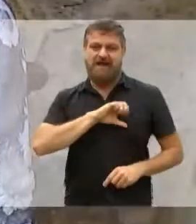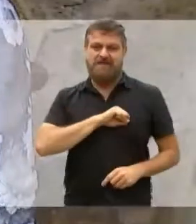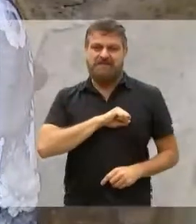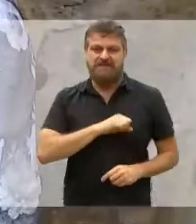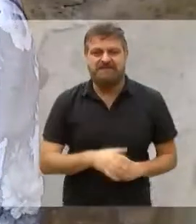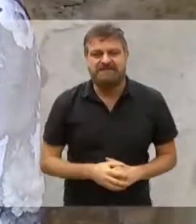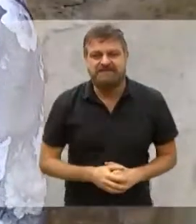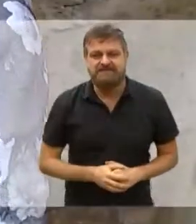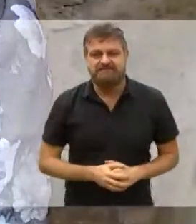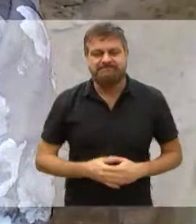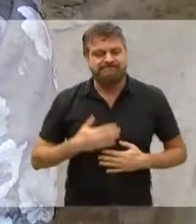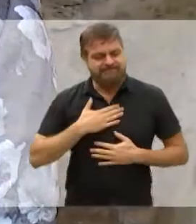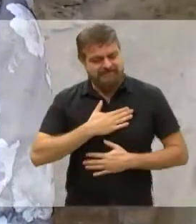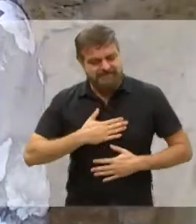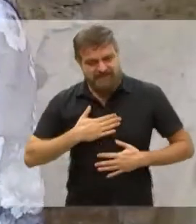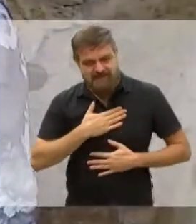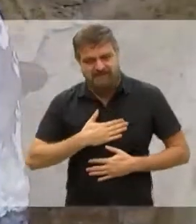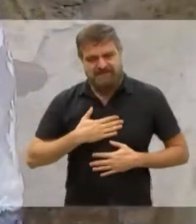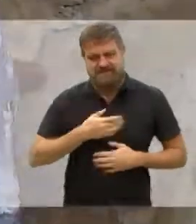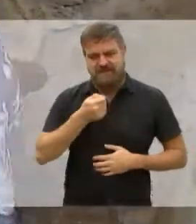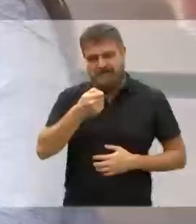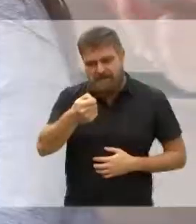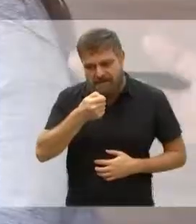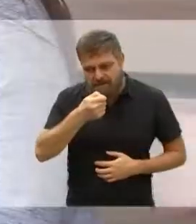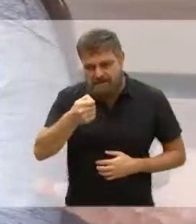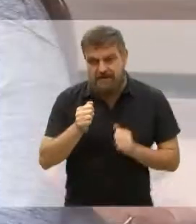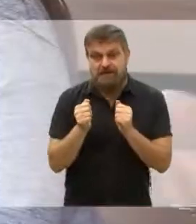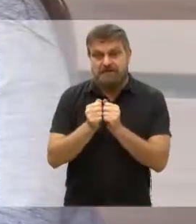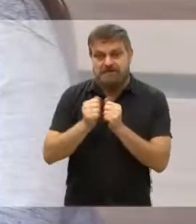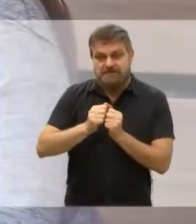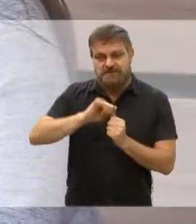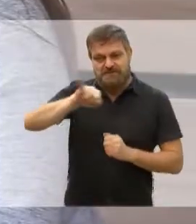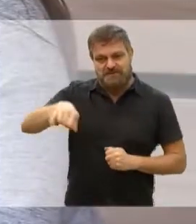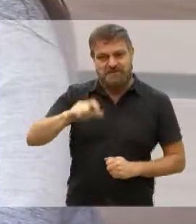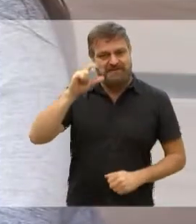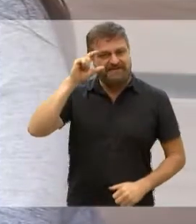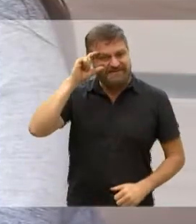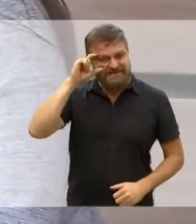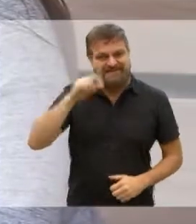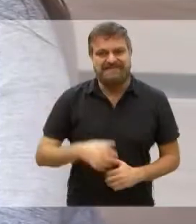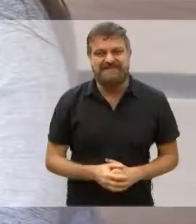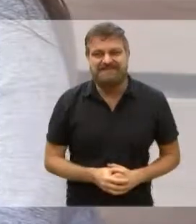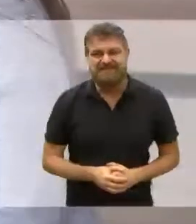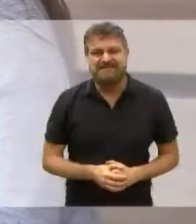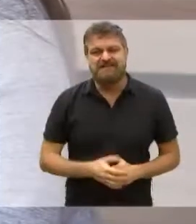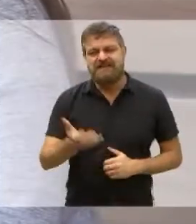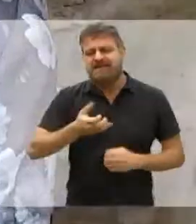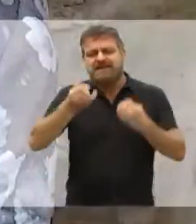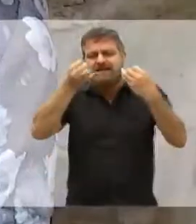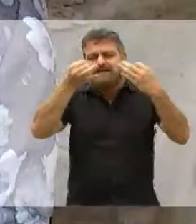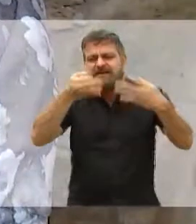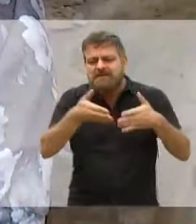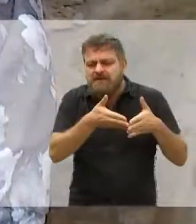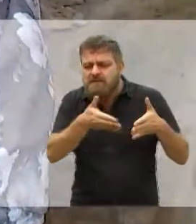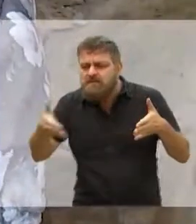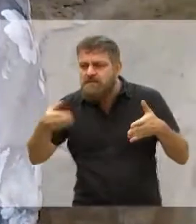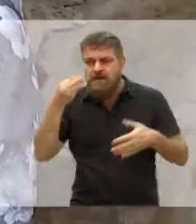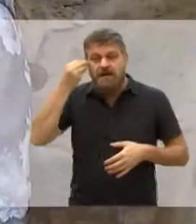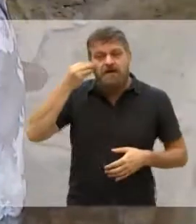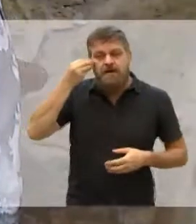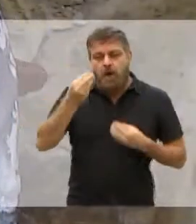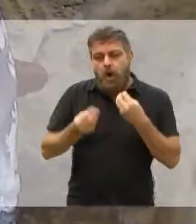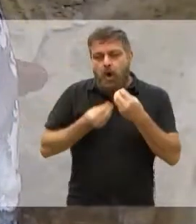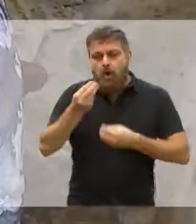mais. Patrícia, é um prazer ter você, é um prazer ter a Júlia aqui conosco no programa. Eu queria que você nos contasse a